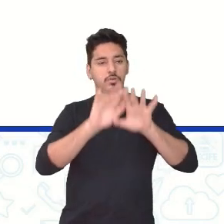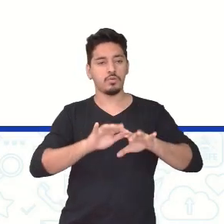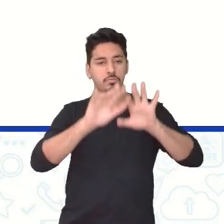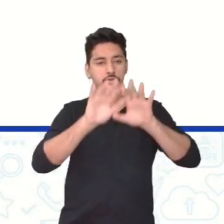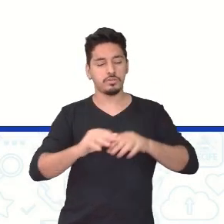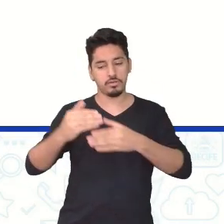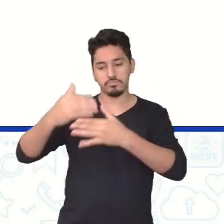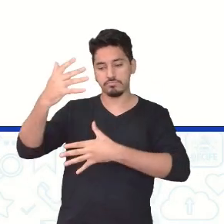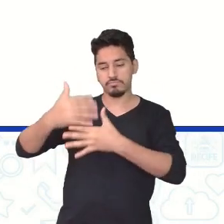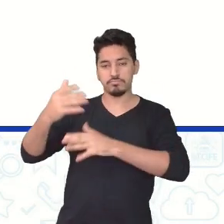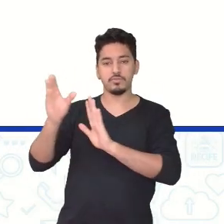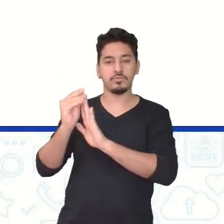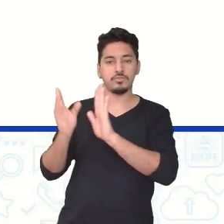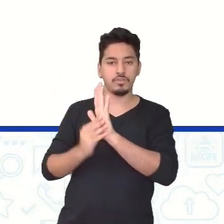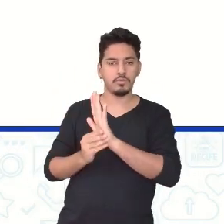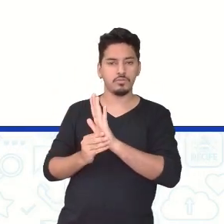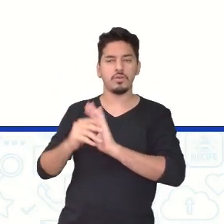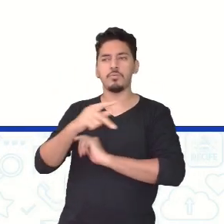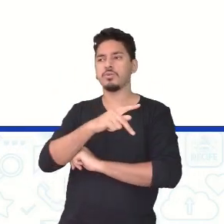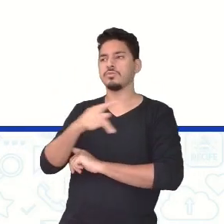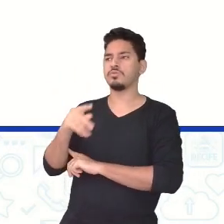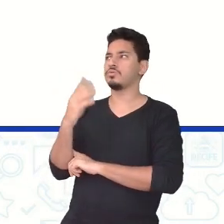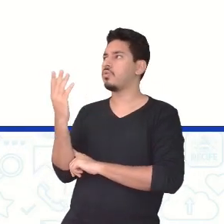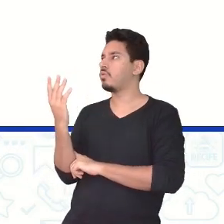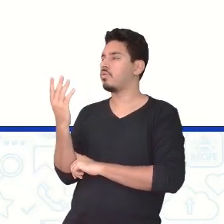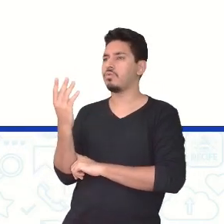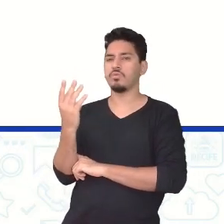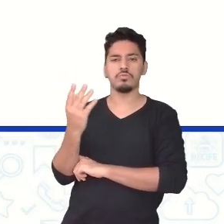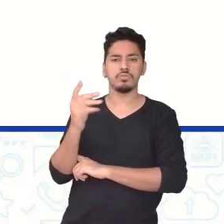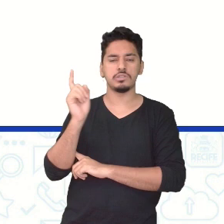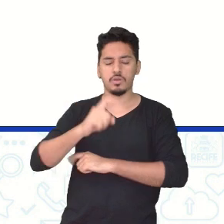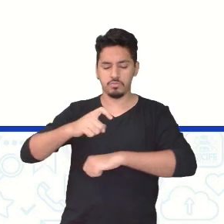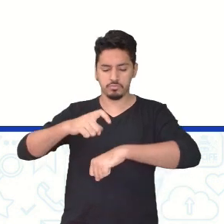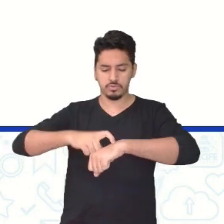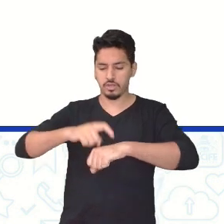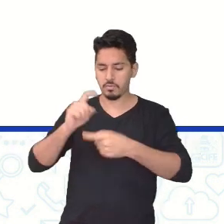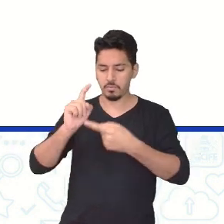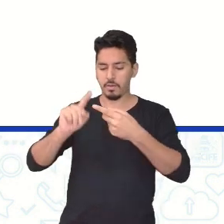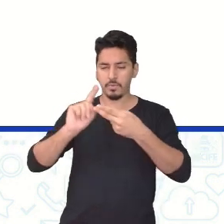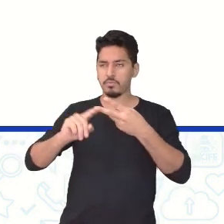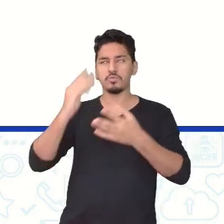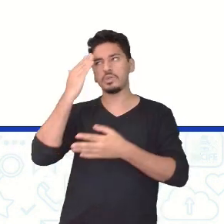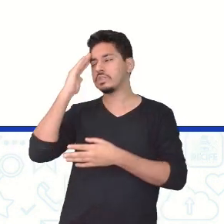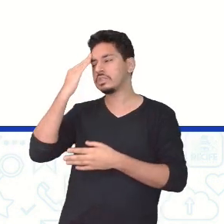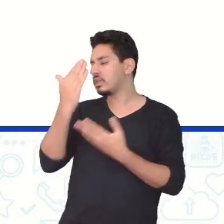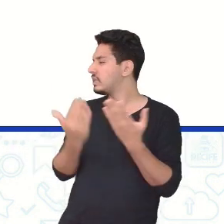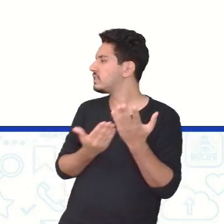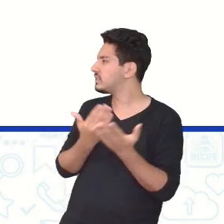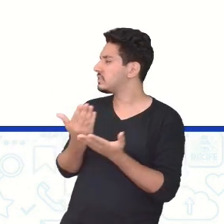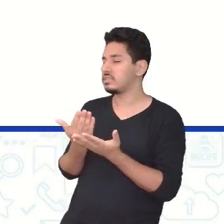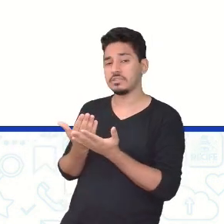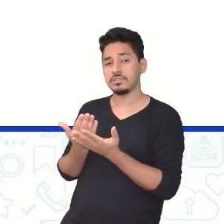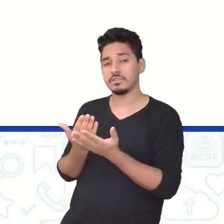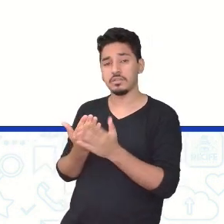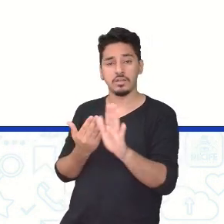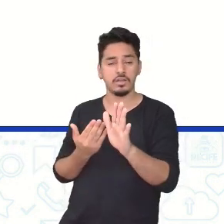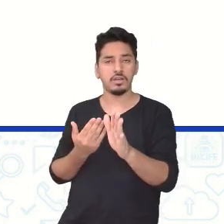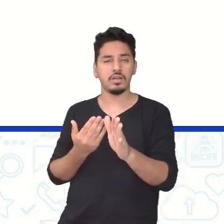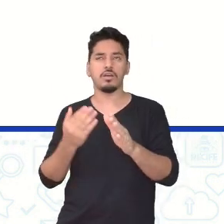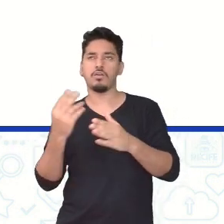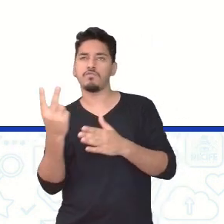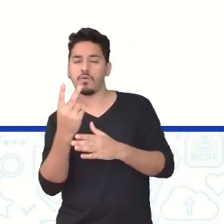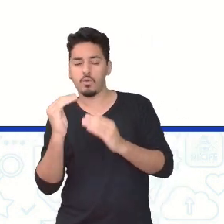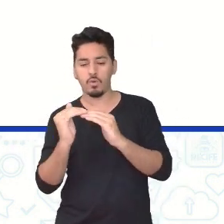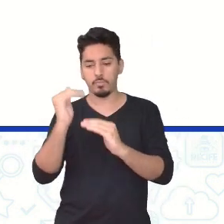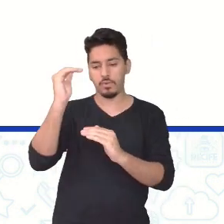os conteúdos. Ó, Ricardinho, esse tema no tal minuto, tal segundo, eu não entendi, foi nada que tu falasse. Ó, o volume sobre isso vai